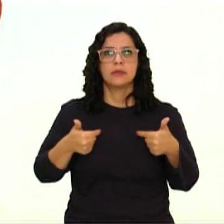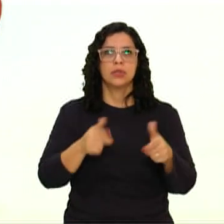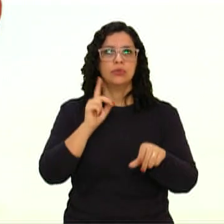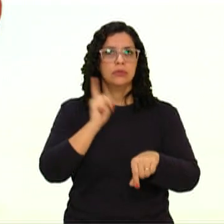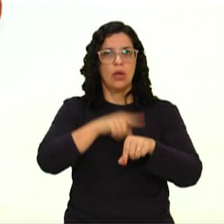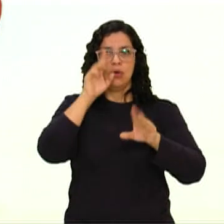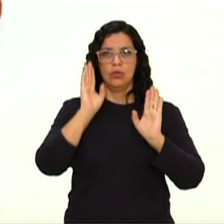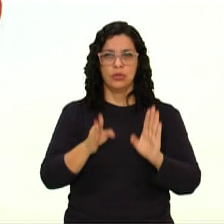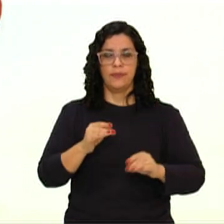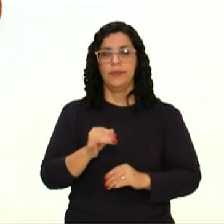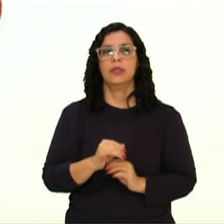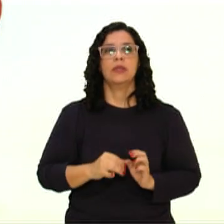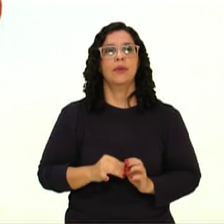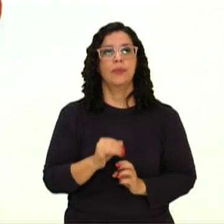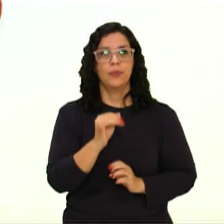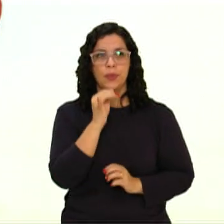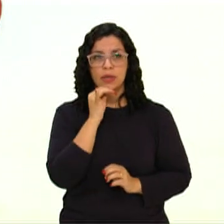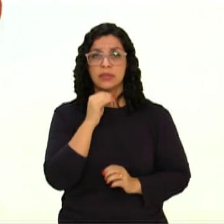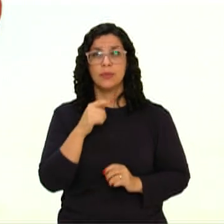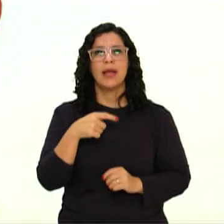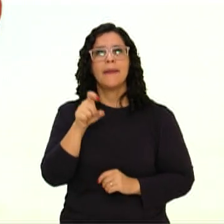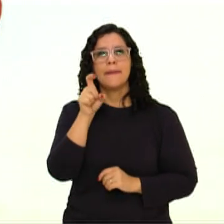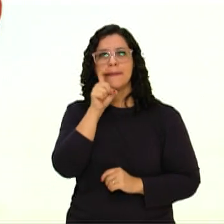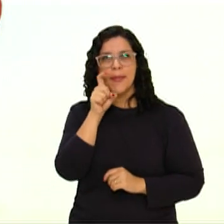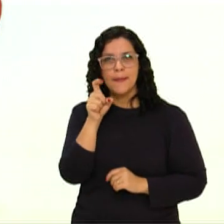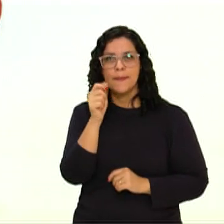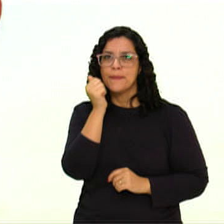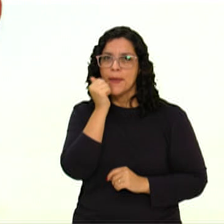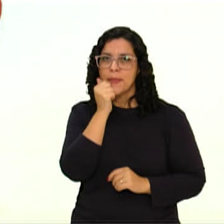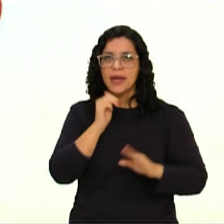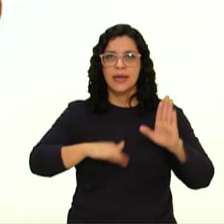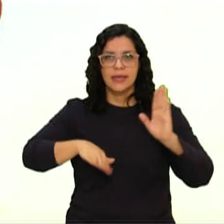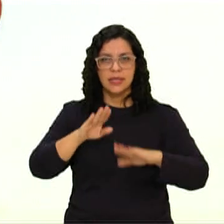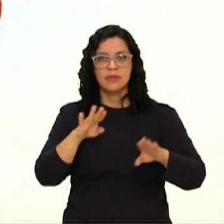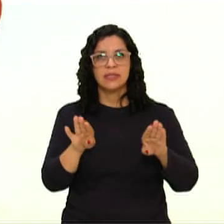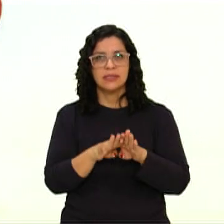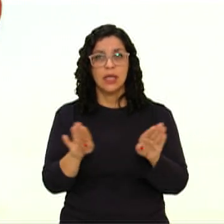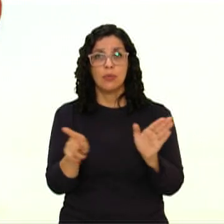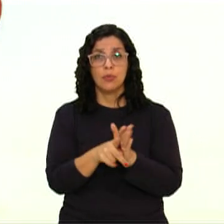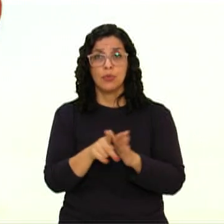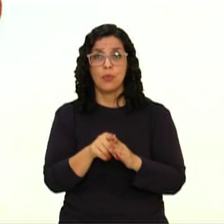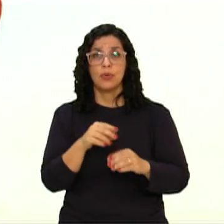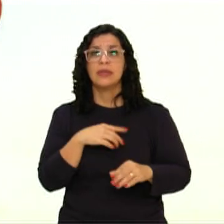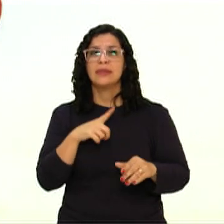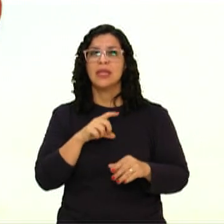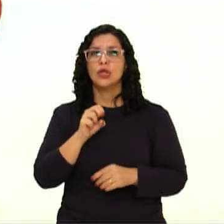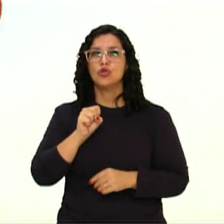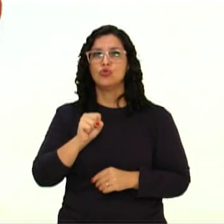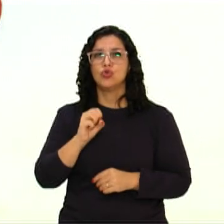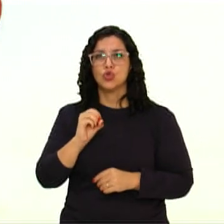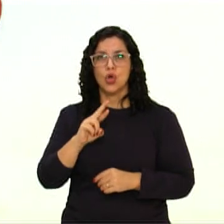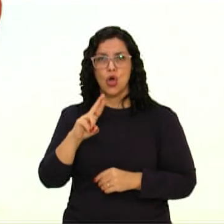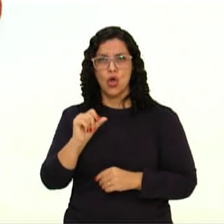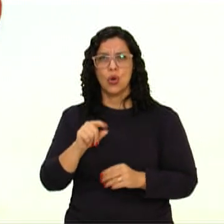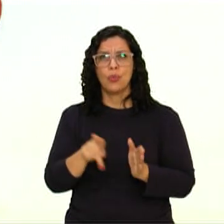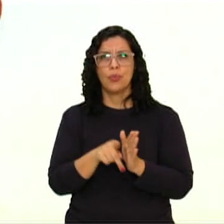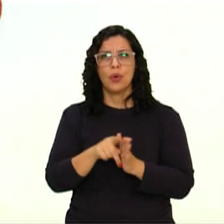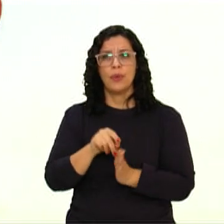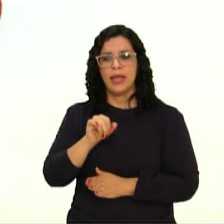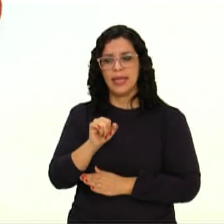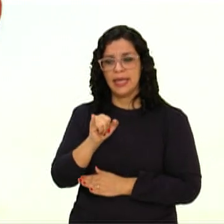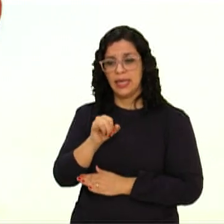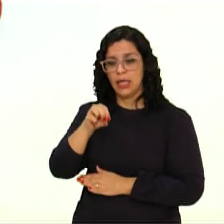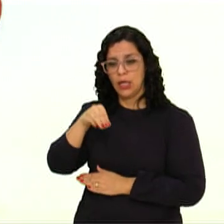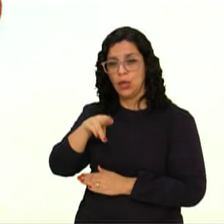tá? A mãe muitas vezes vai passar esse soro, só que daí vai se chamar imunoglobulinas